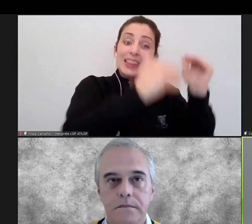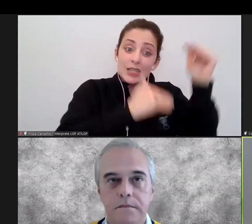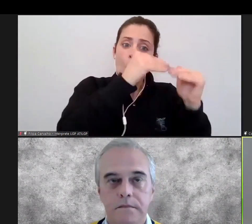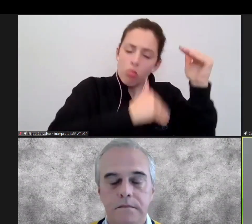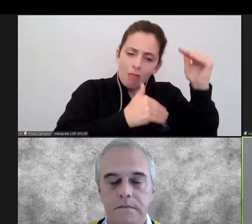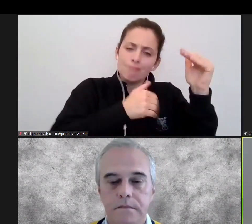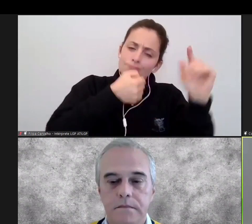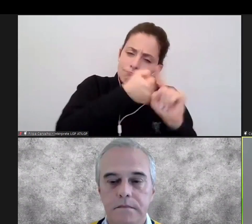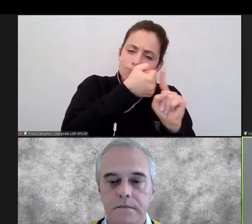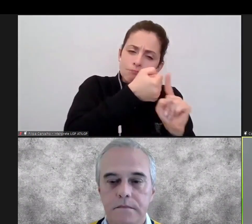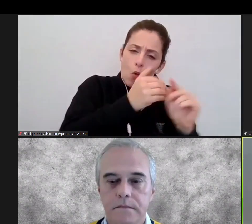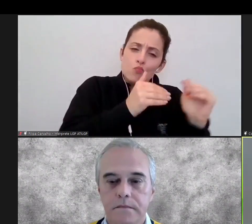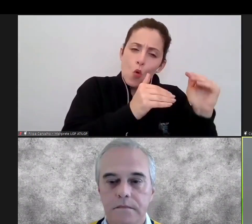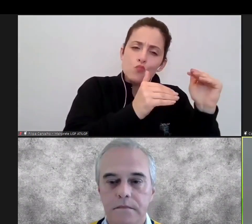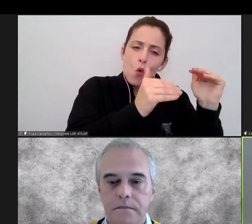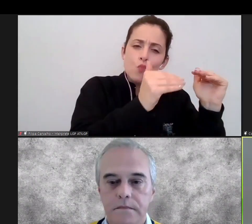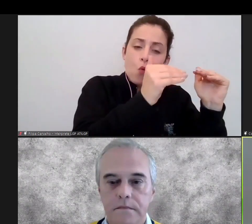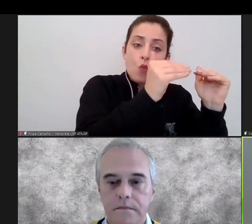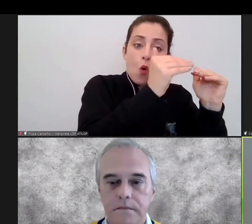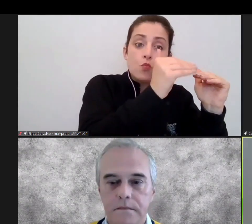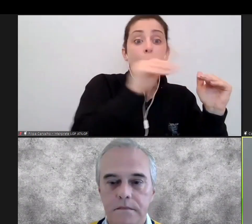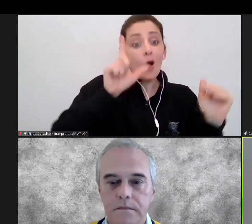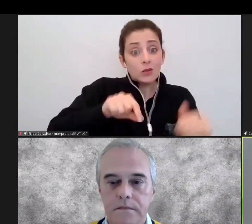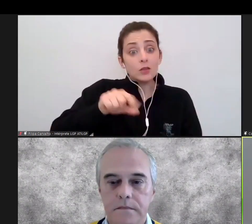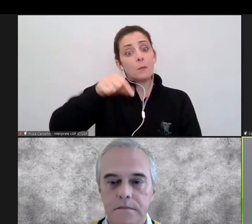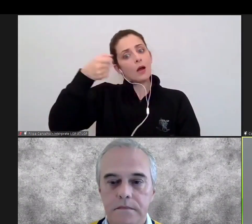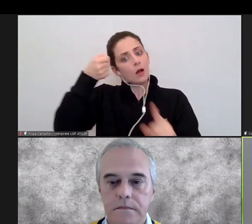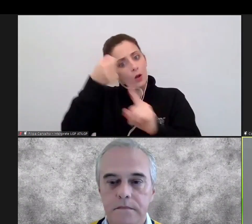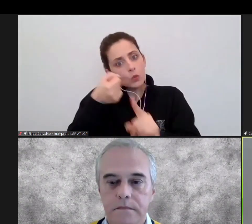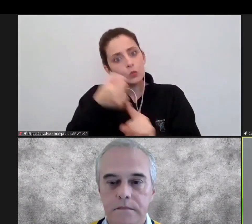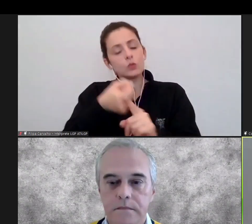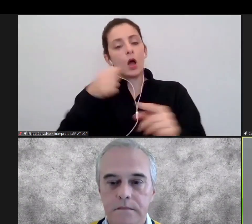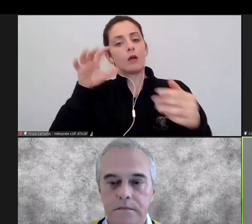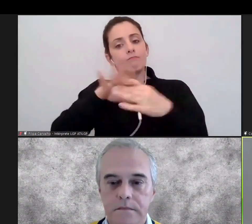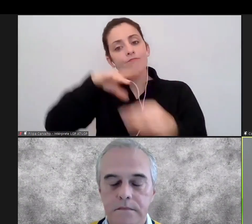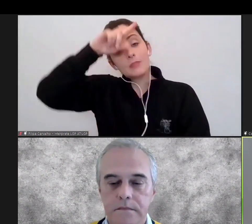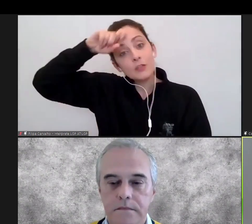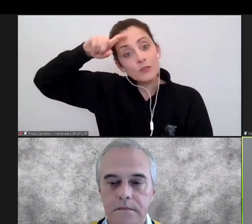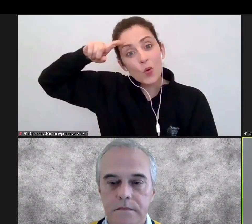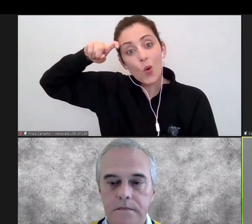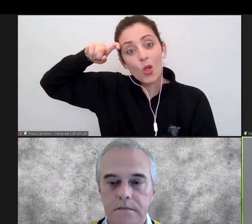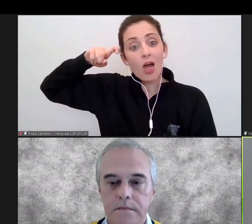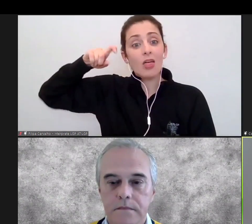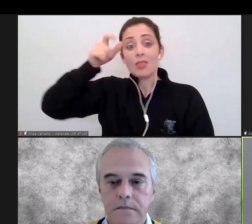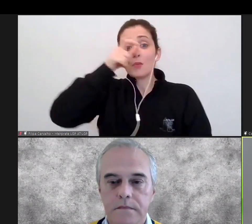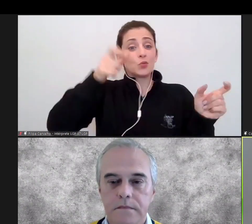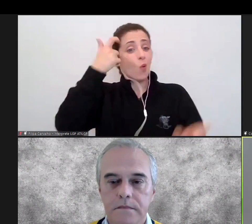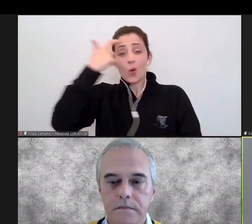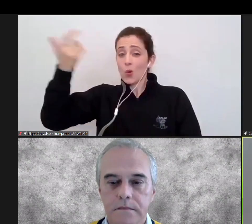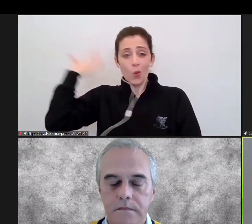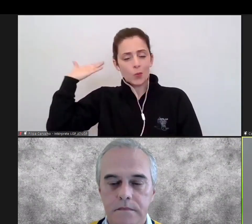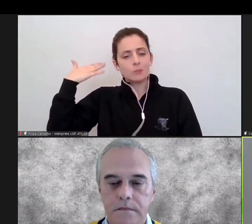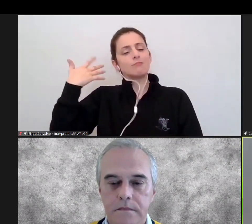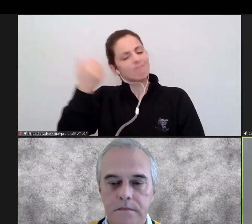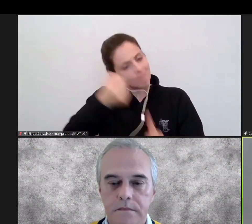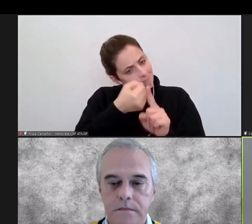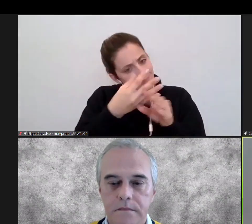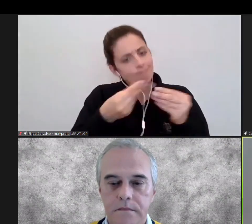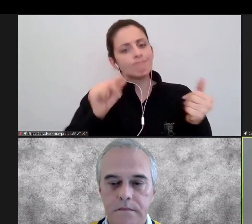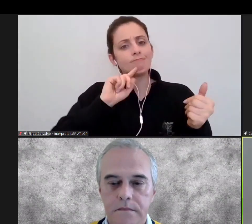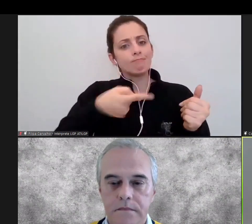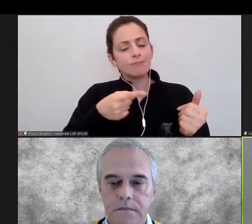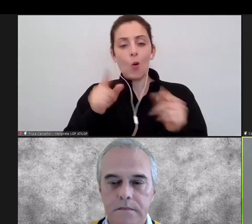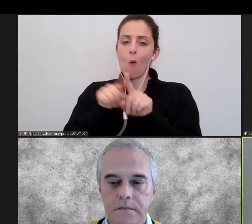e esta dificuldade que muitas das vezes temos em compreender aquilo que é o outro. E eu acho que esta